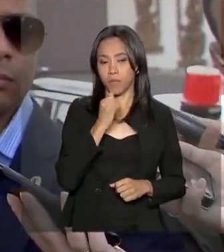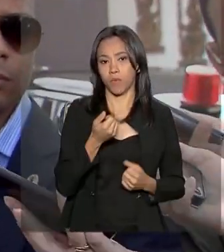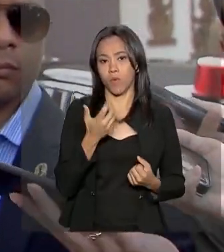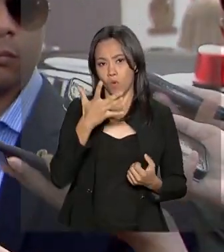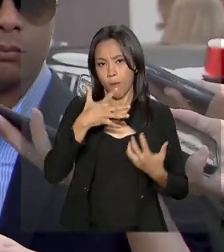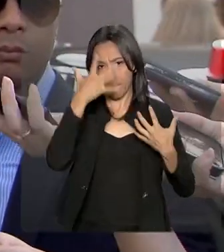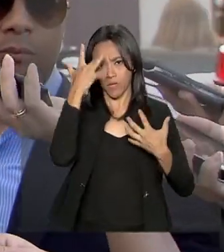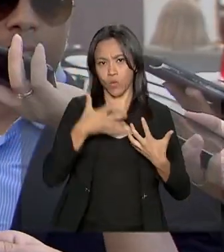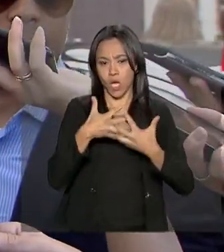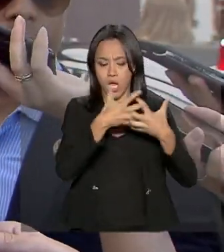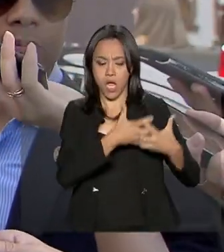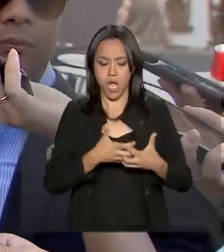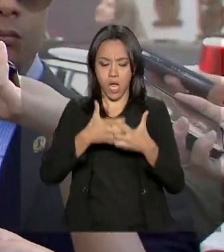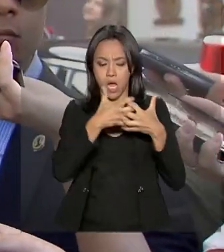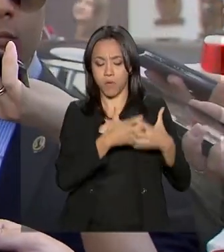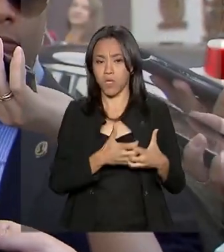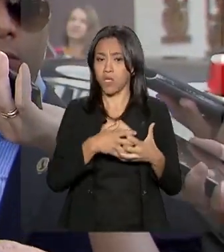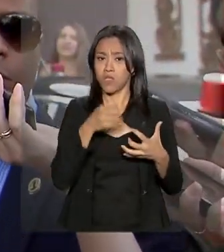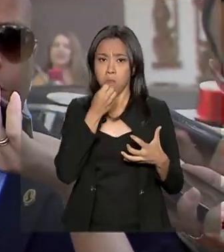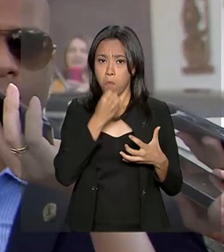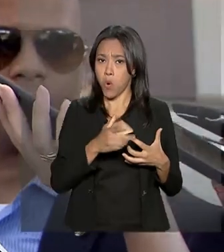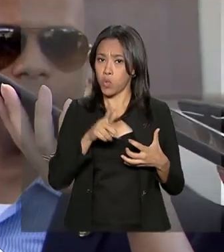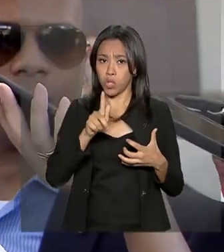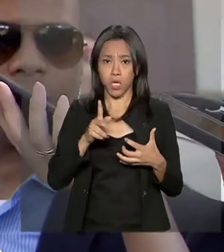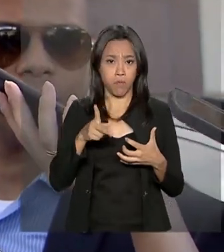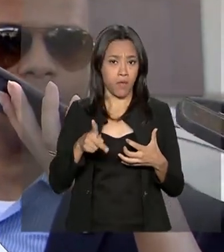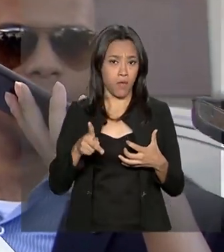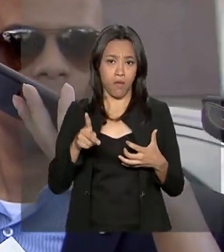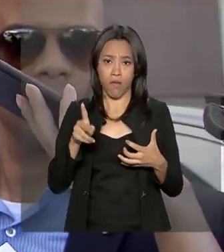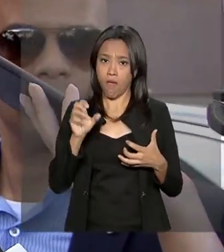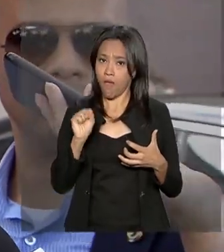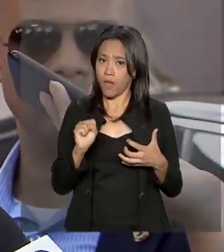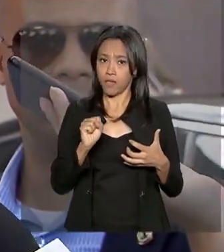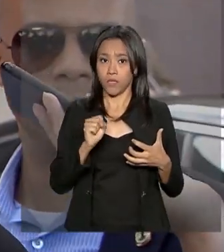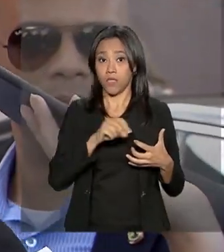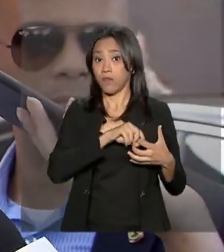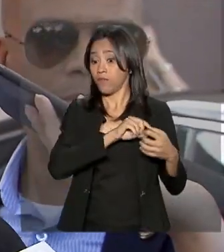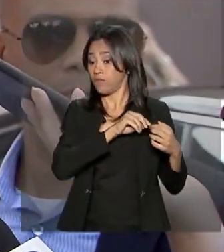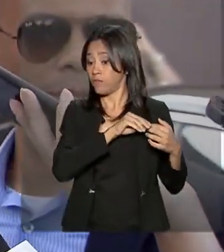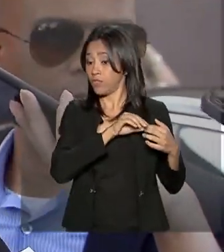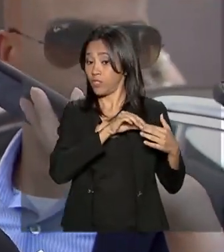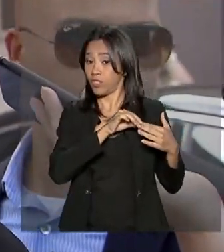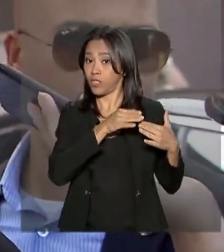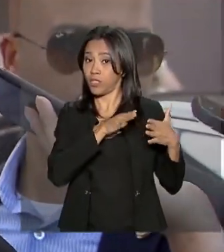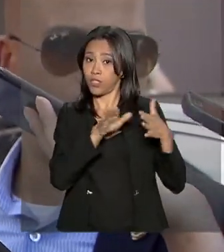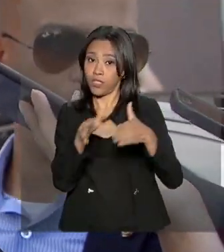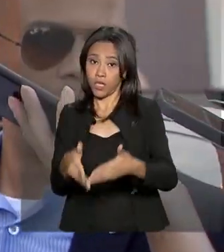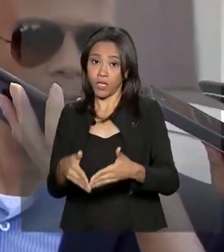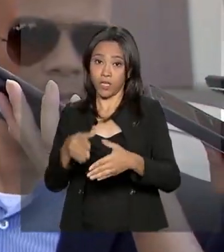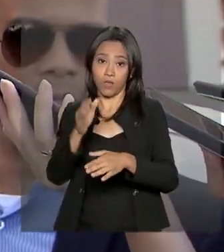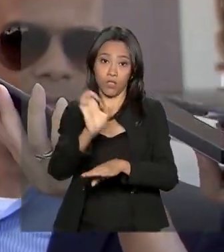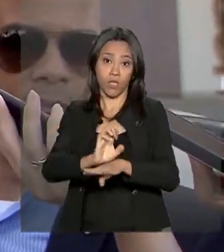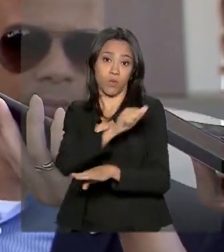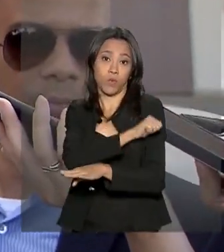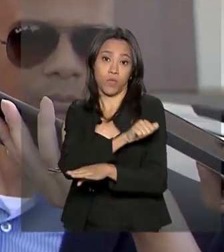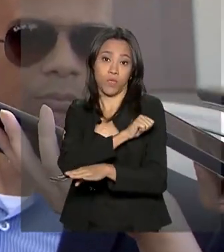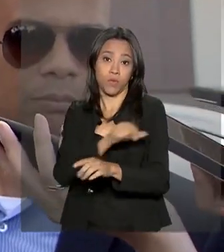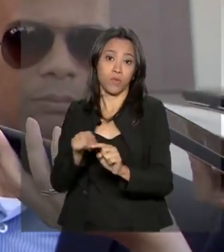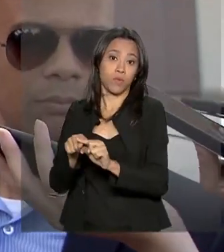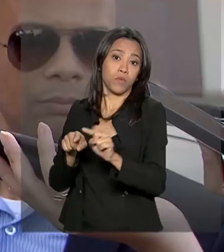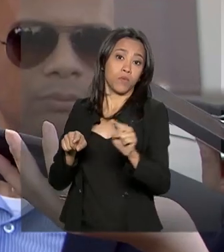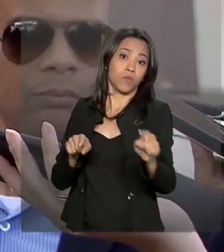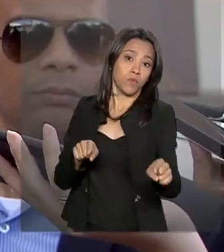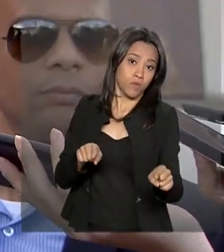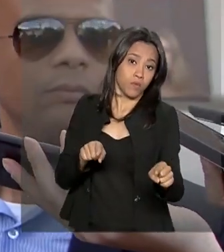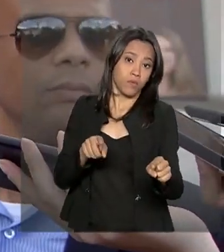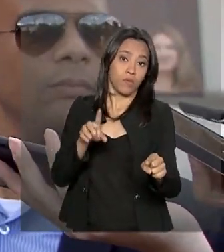caminhoneiro. Se não tiver um bom GPS, ele sai do Rio e chega em Santos, não é sem a carteira de habilitação, chega sem a carteira de trabalho. Mas